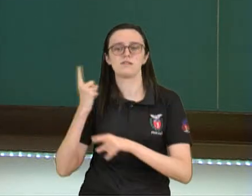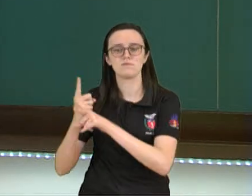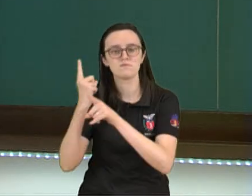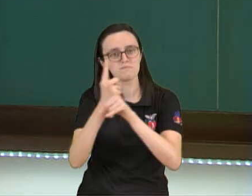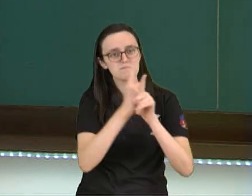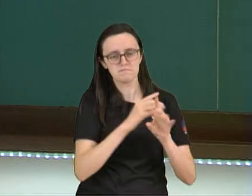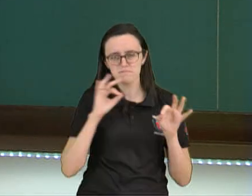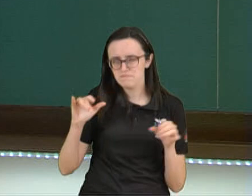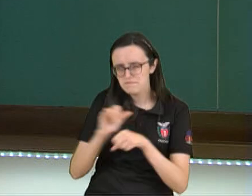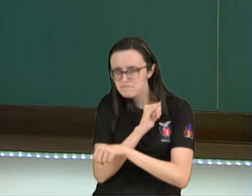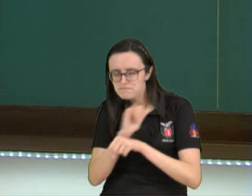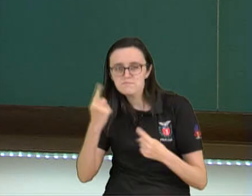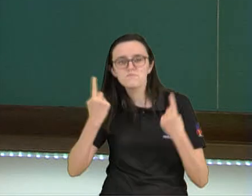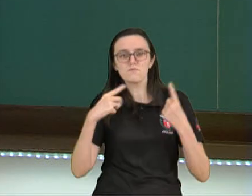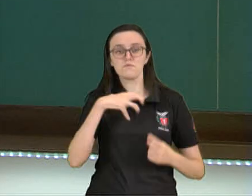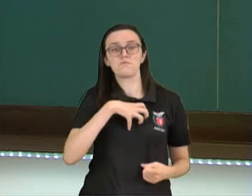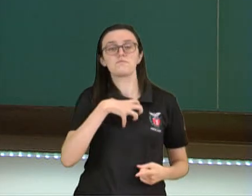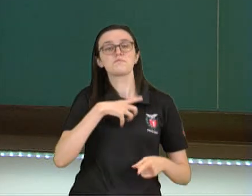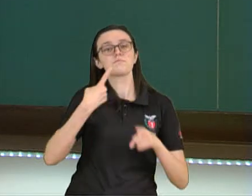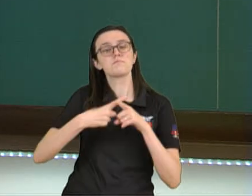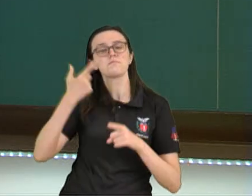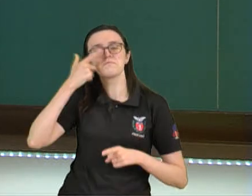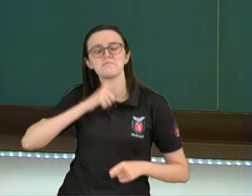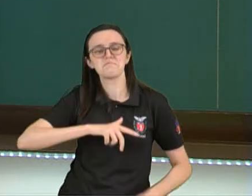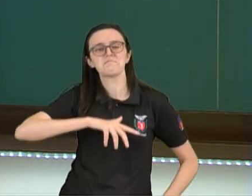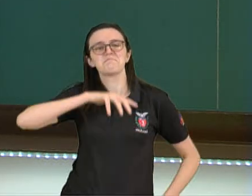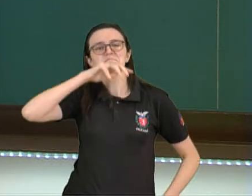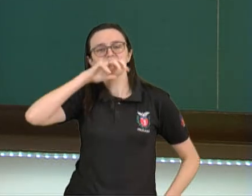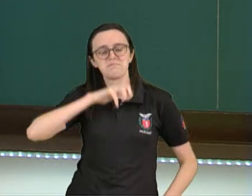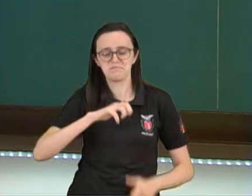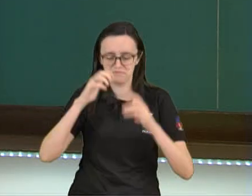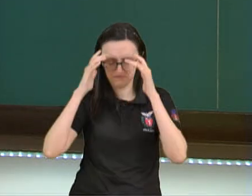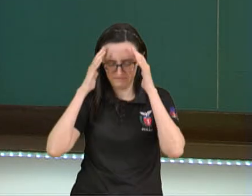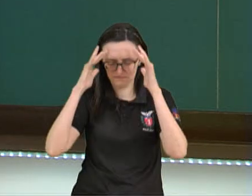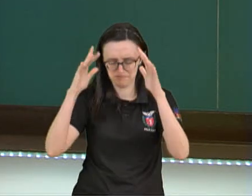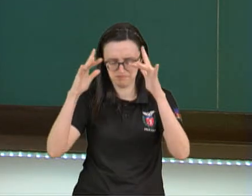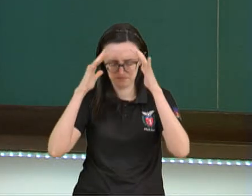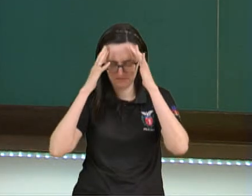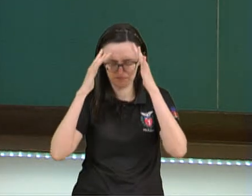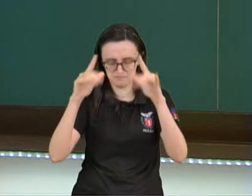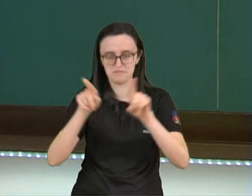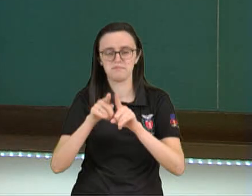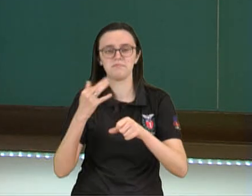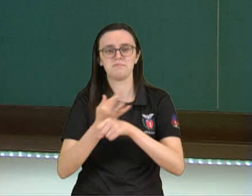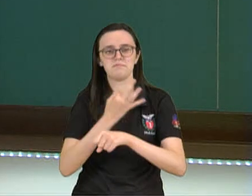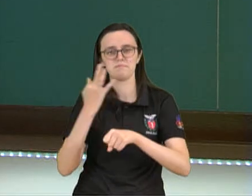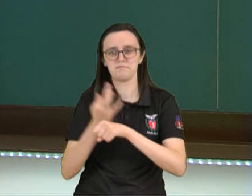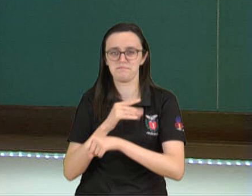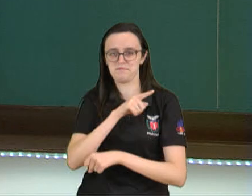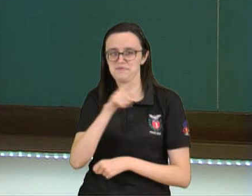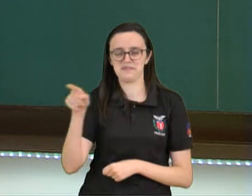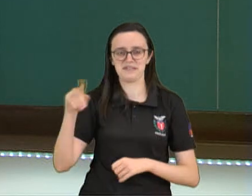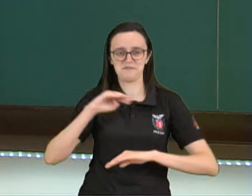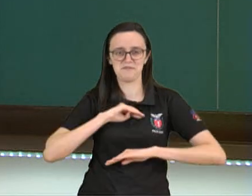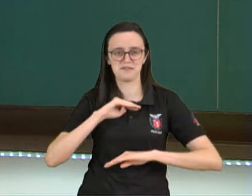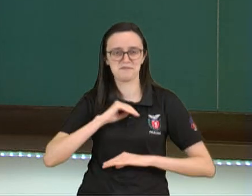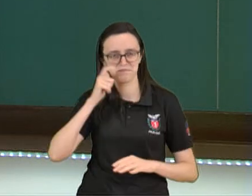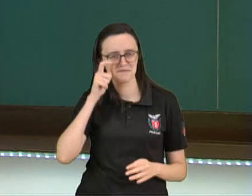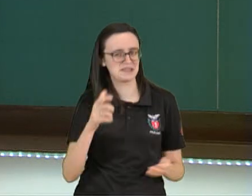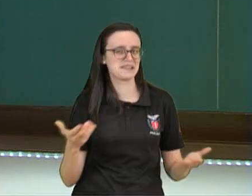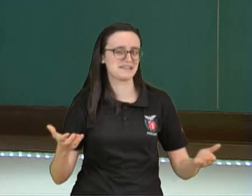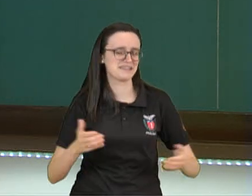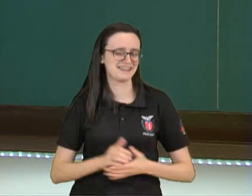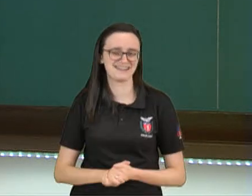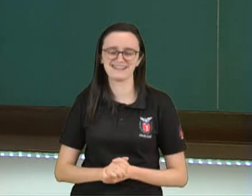soluções estratégicas, porque ela consegue respirar, pensar e enfrentar essas situações. Interessante isso,